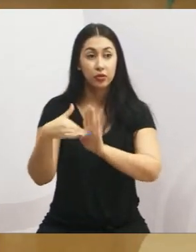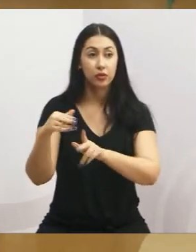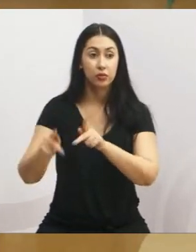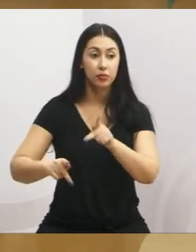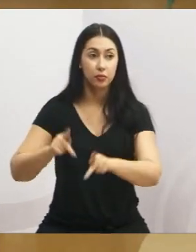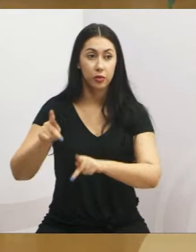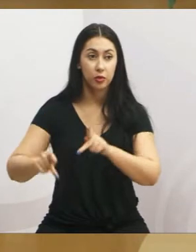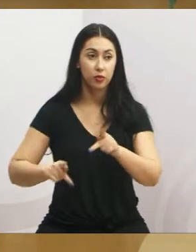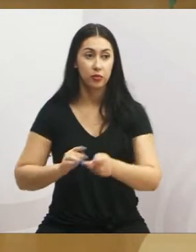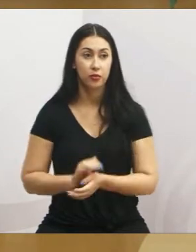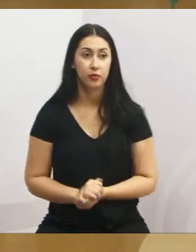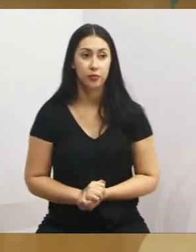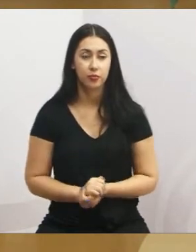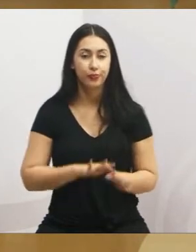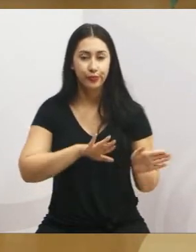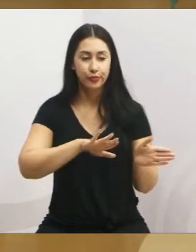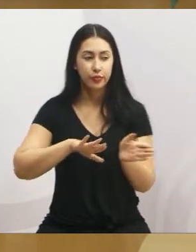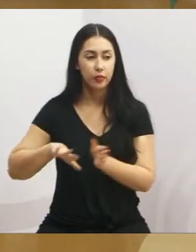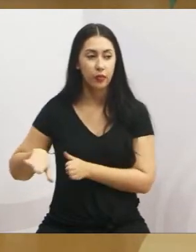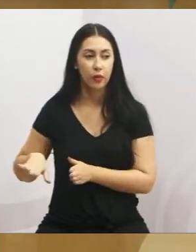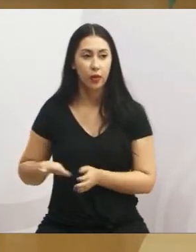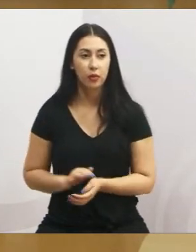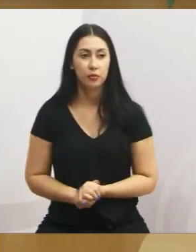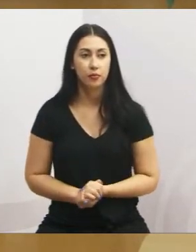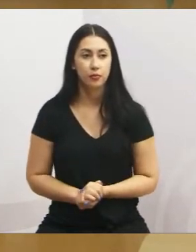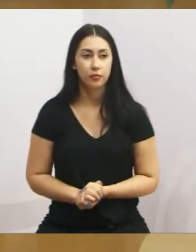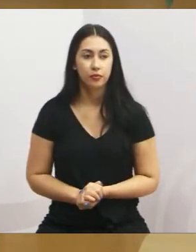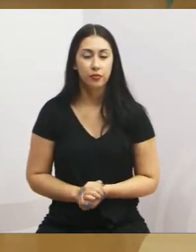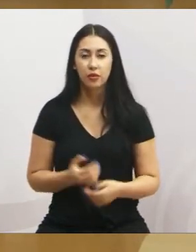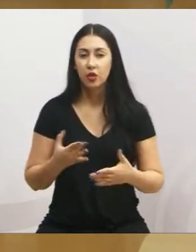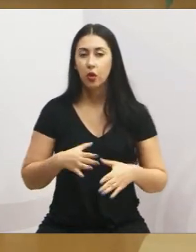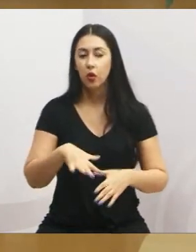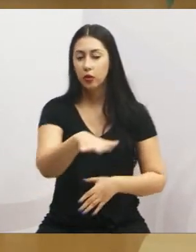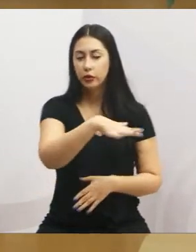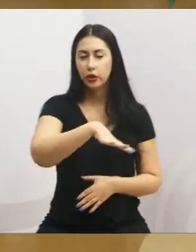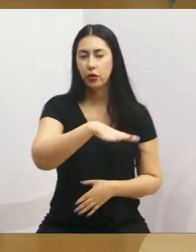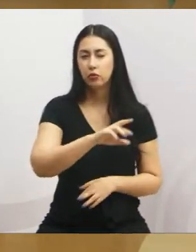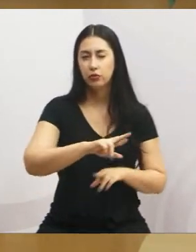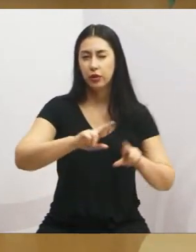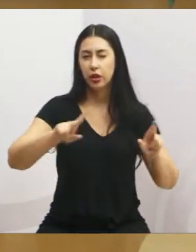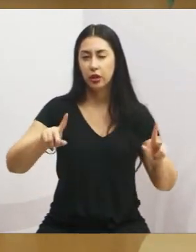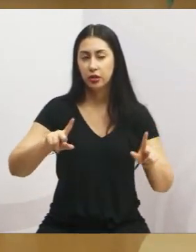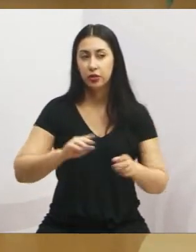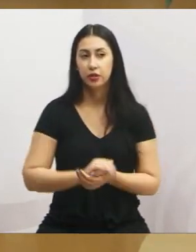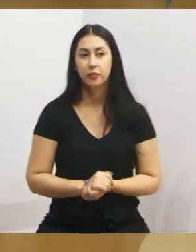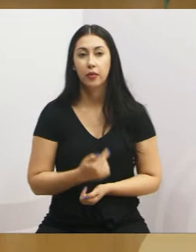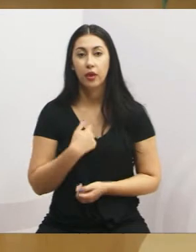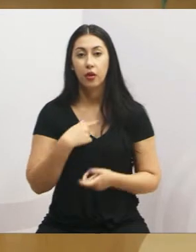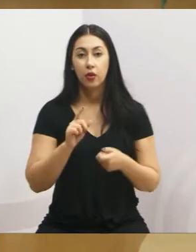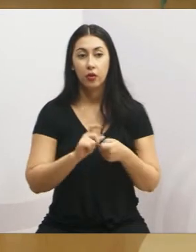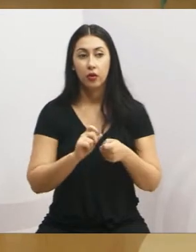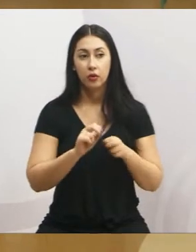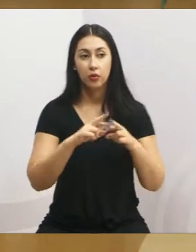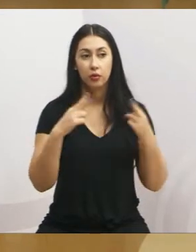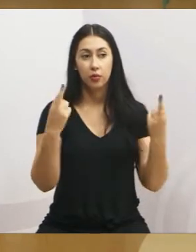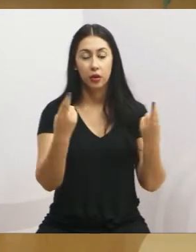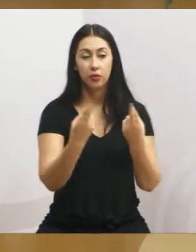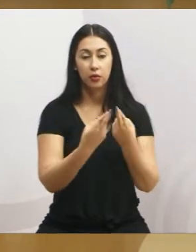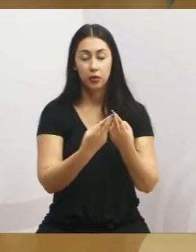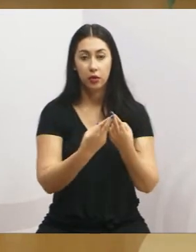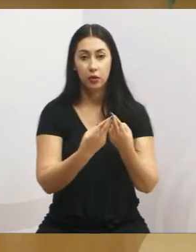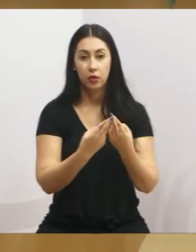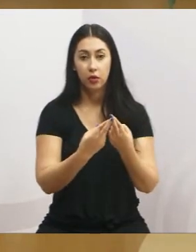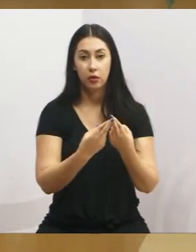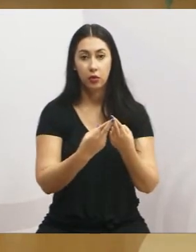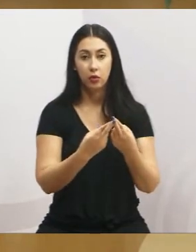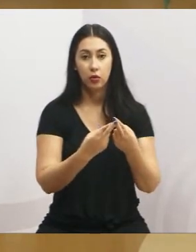população. Mudando de assunto, já numa outra região, que é a região oeste, eu estive numa reunião com os